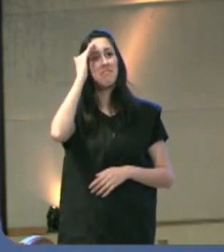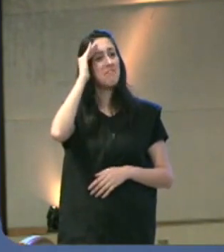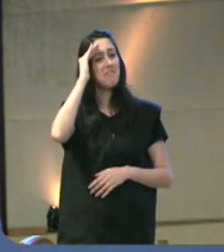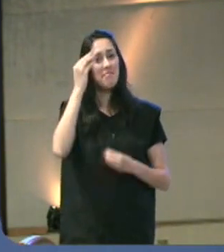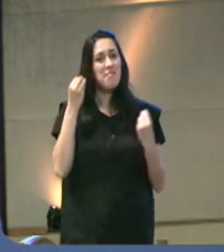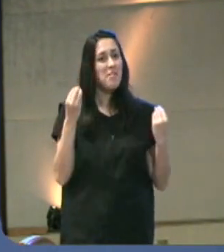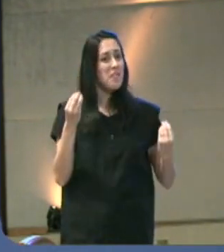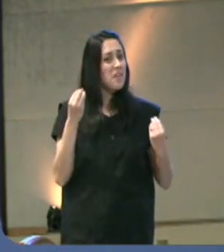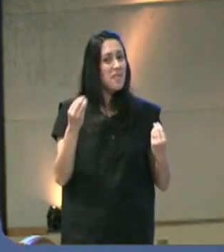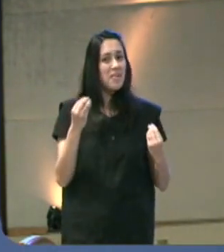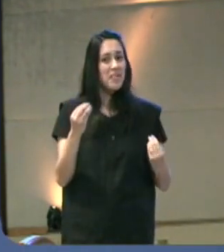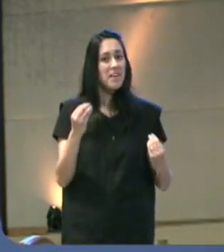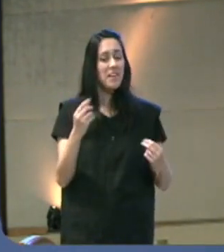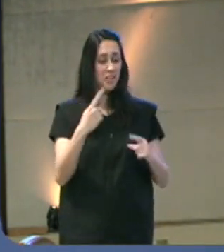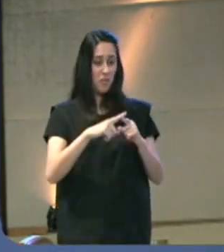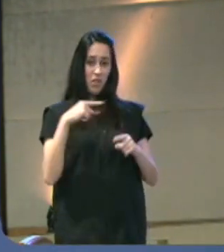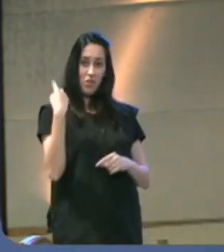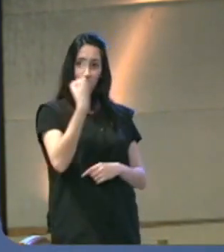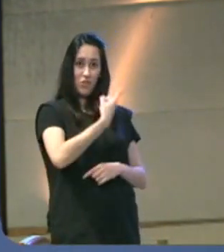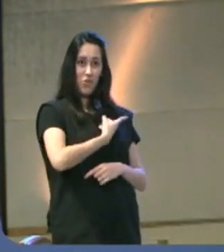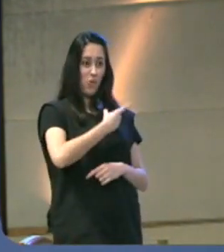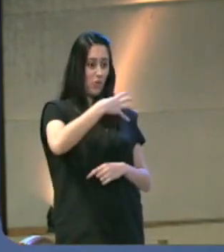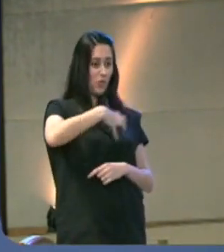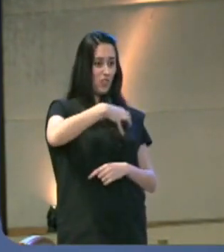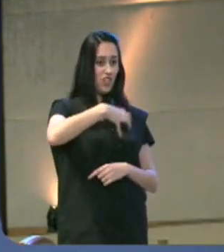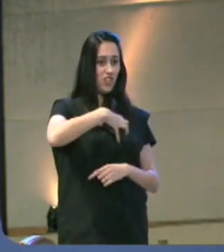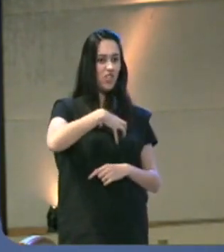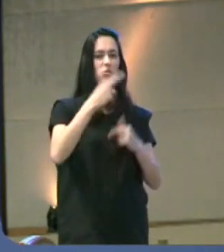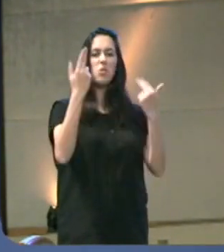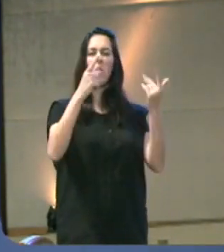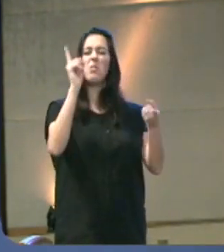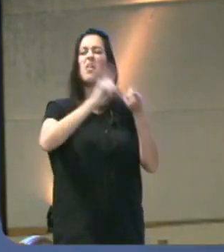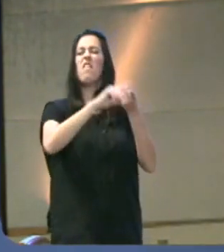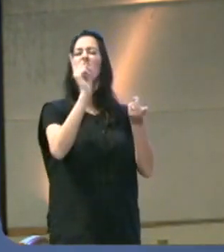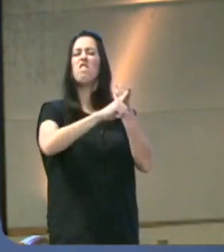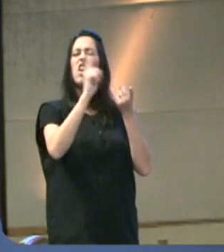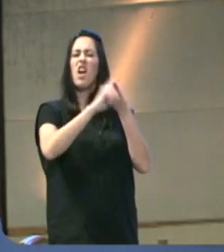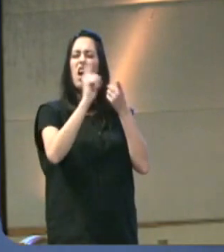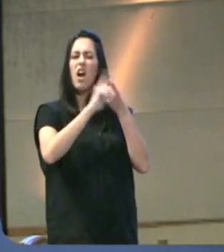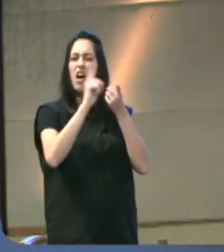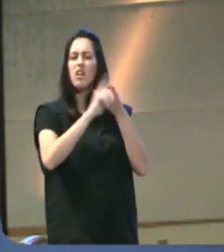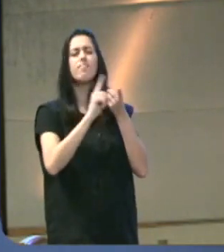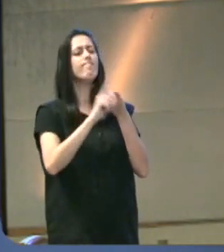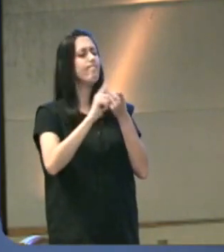Porque o método humano pede da gente vingança,